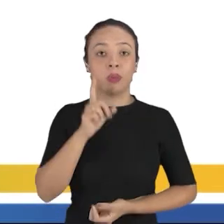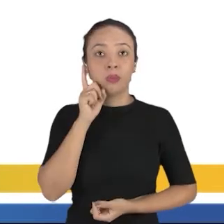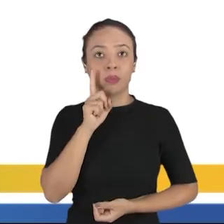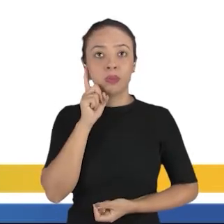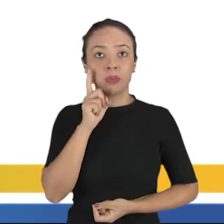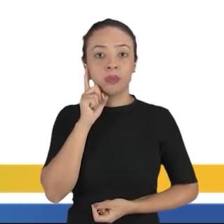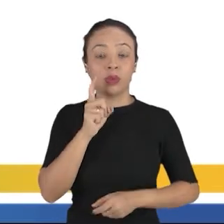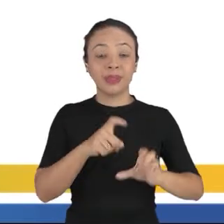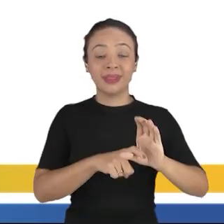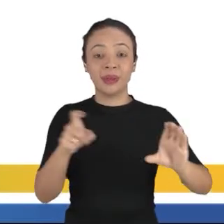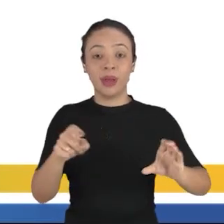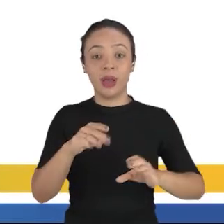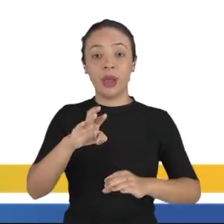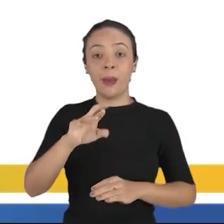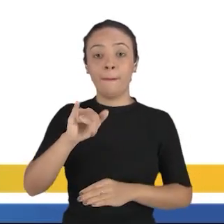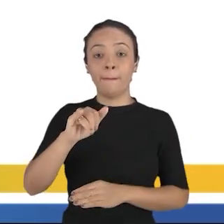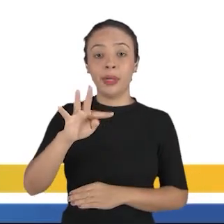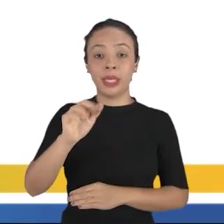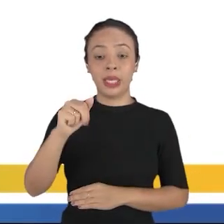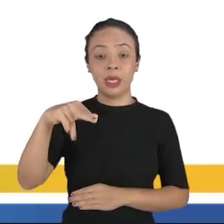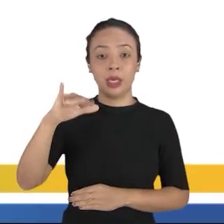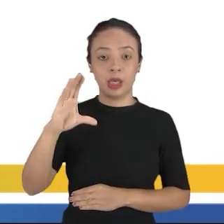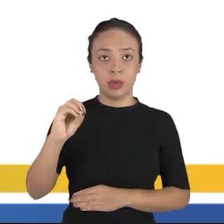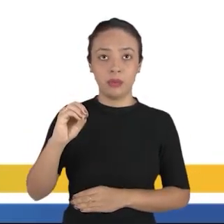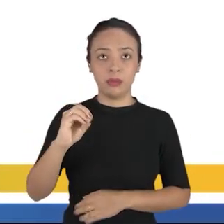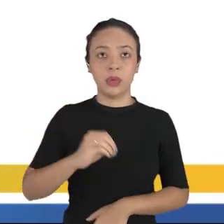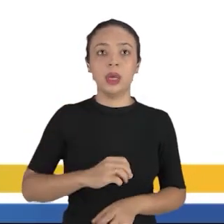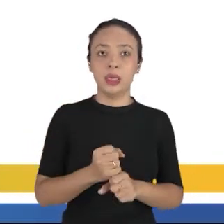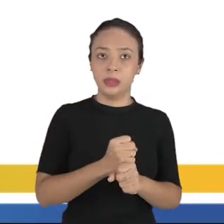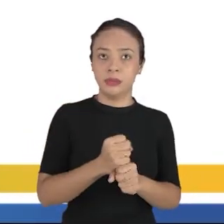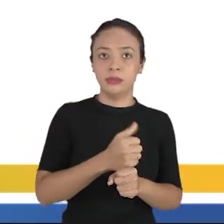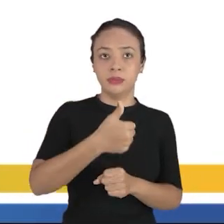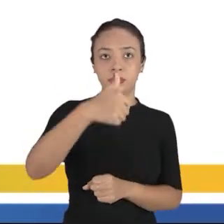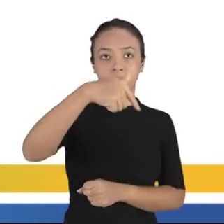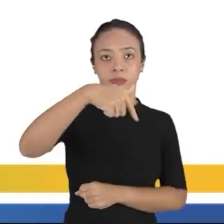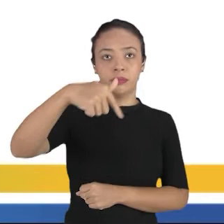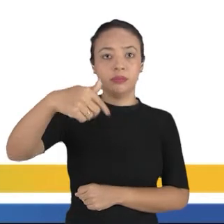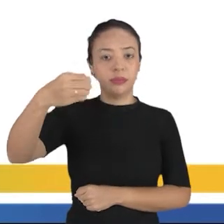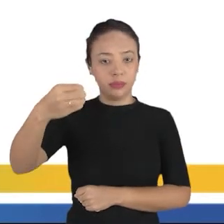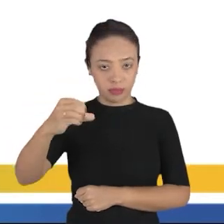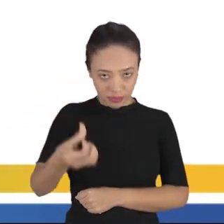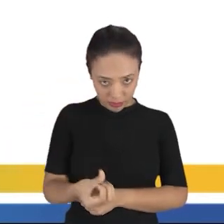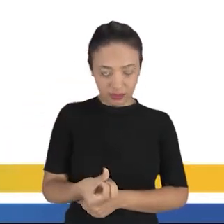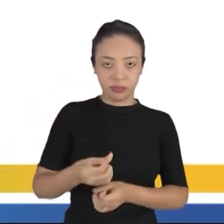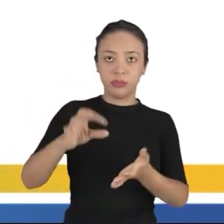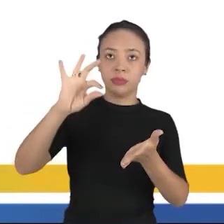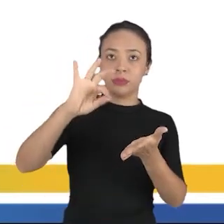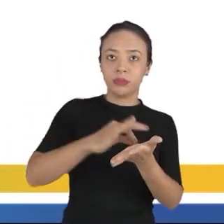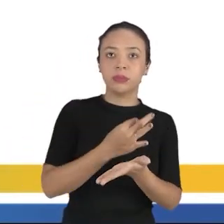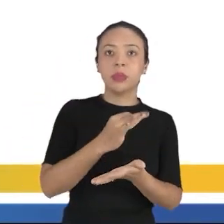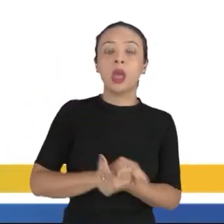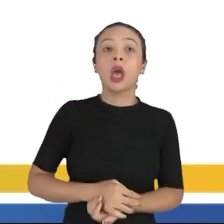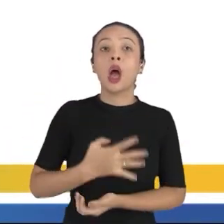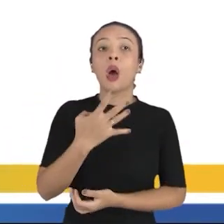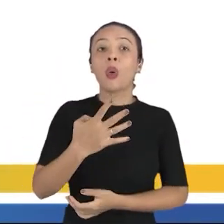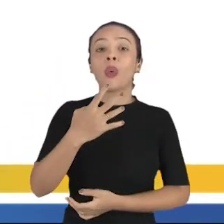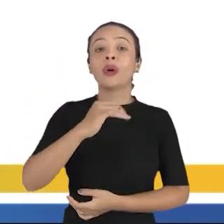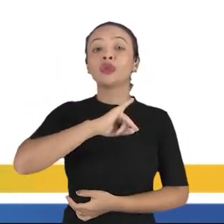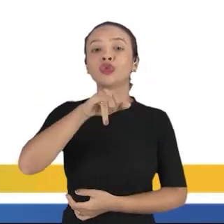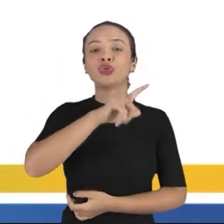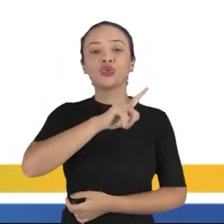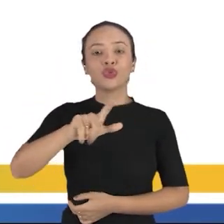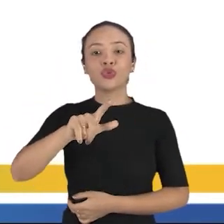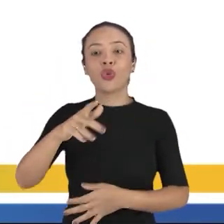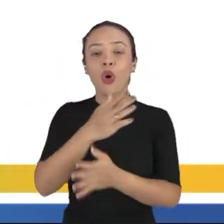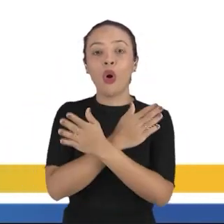domínio britânico. O documento foi assinado em 1776, na Filadélfia. O 4 de julho é um dos feriados mais